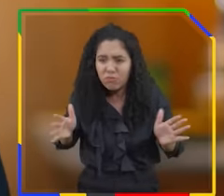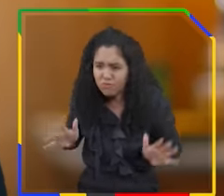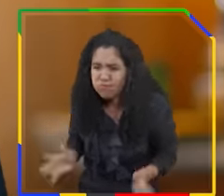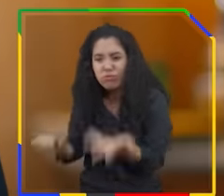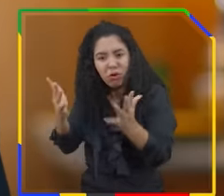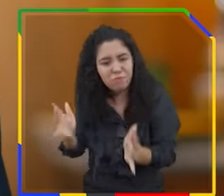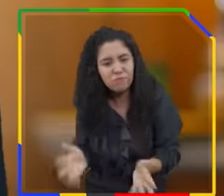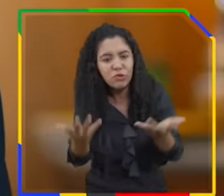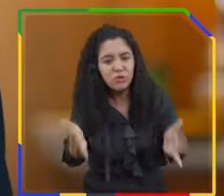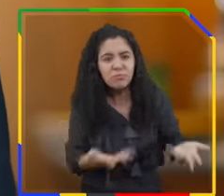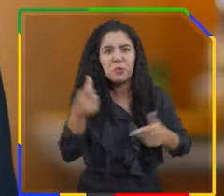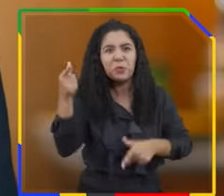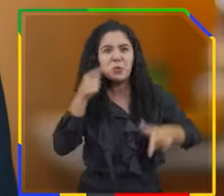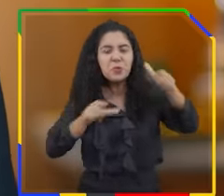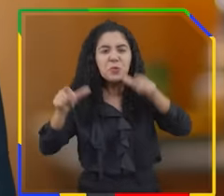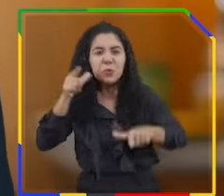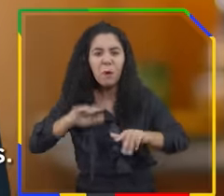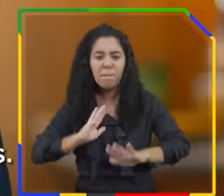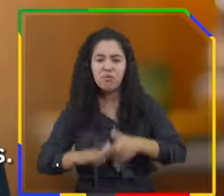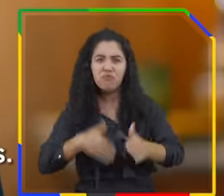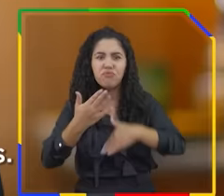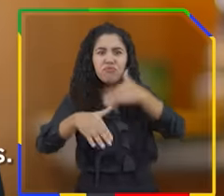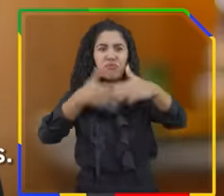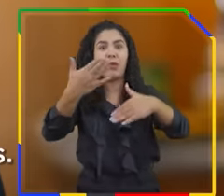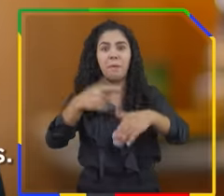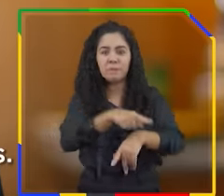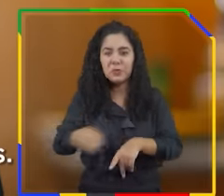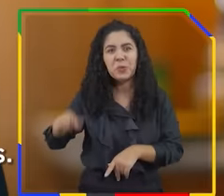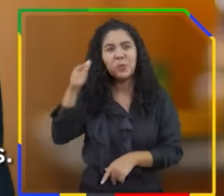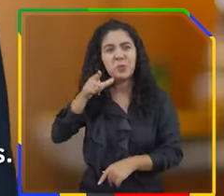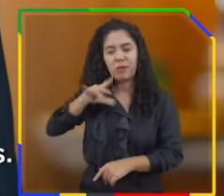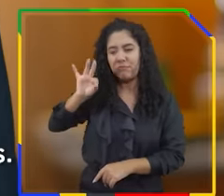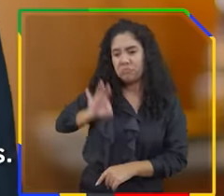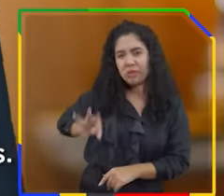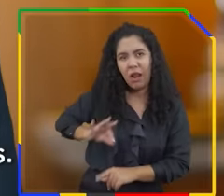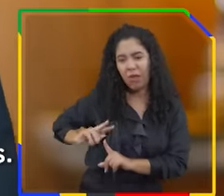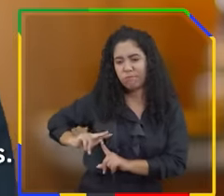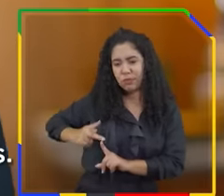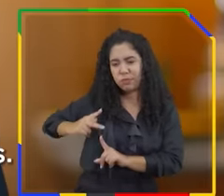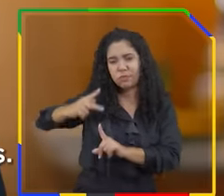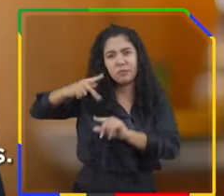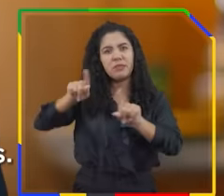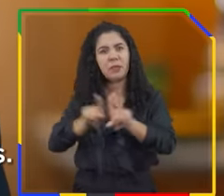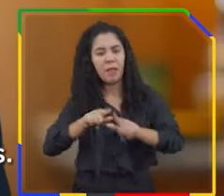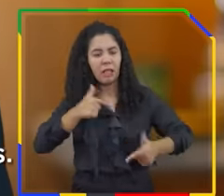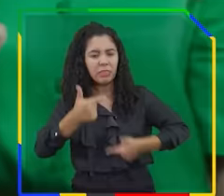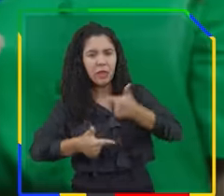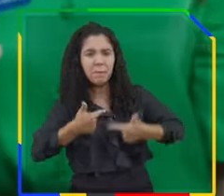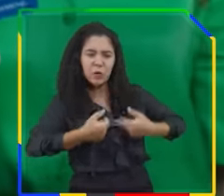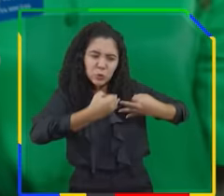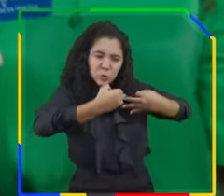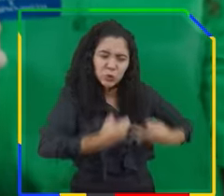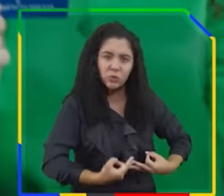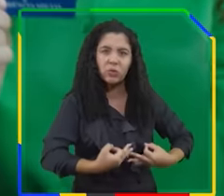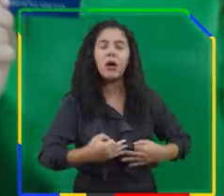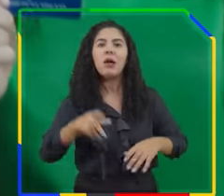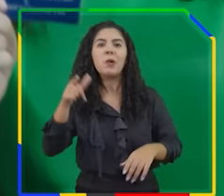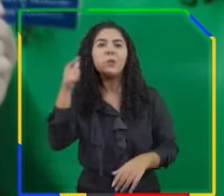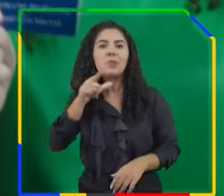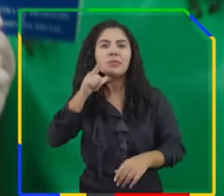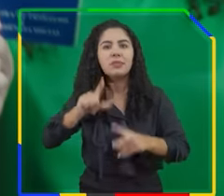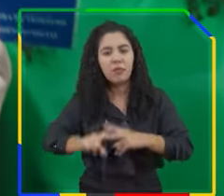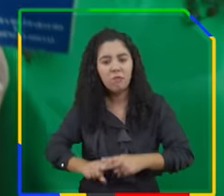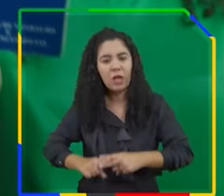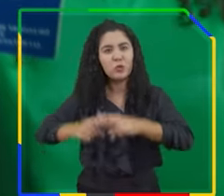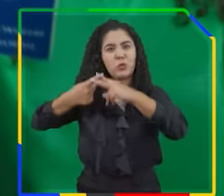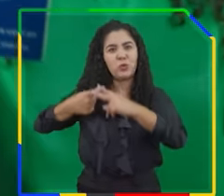os mais baixos da nossa história. Mais famílias estão voltando a ter renda e trabalho dignos. Garantimos reajustes